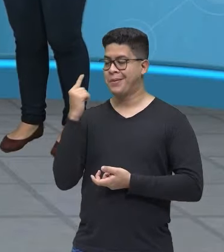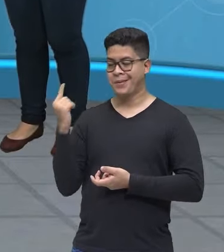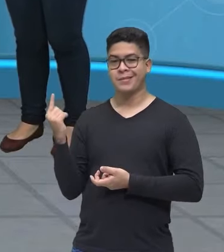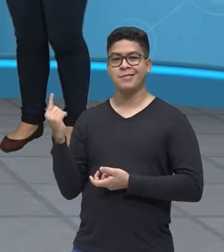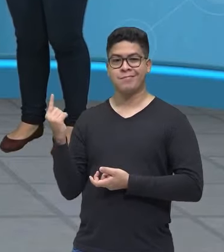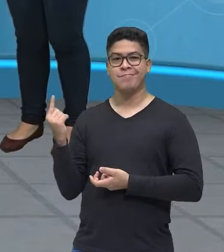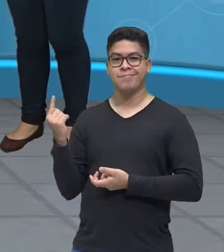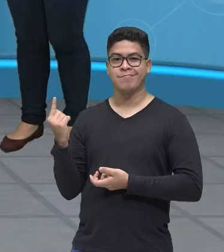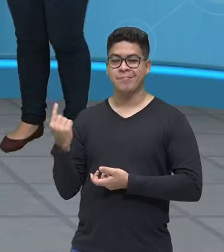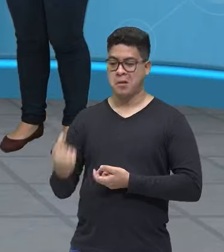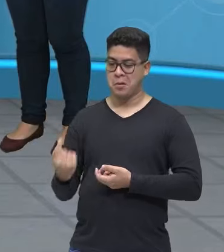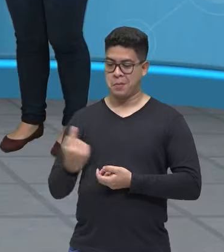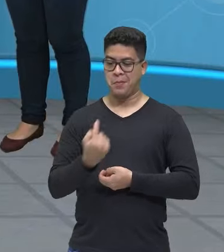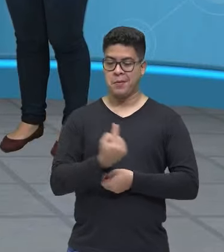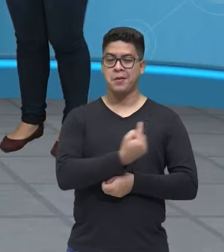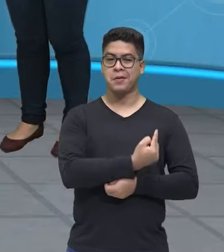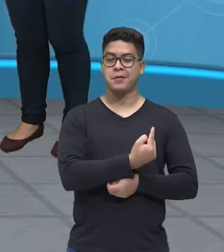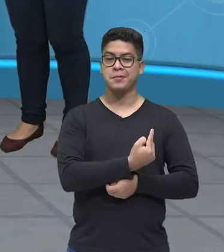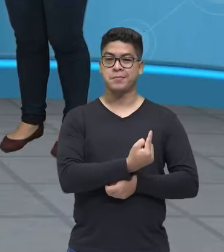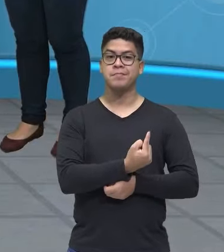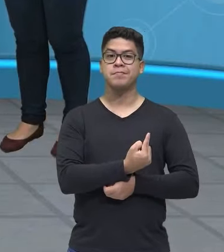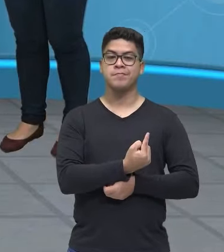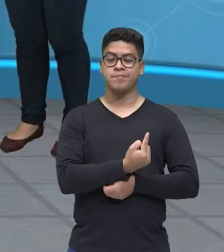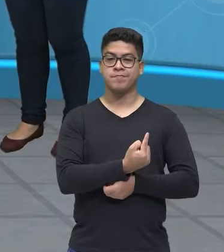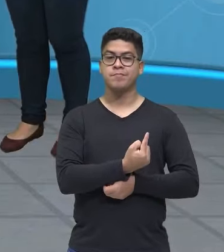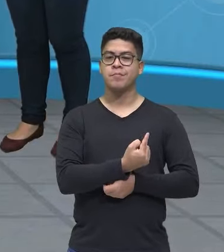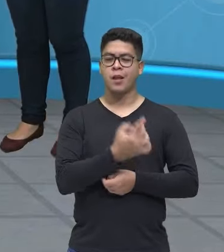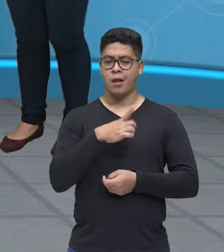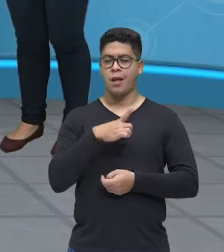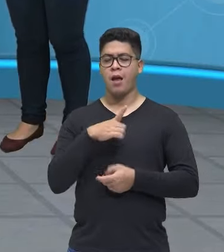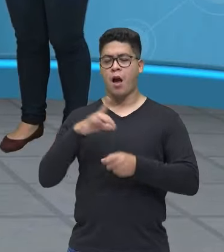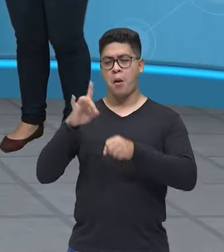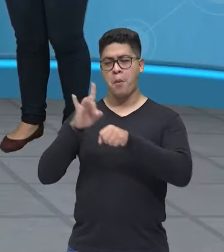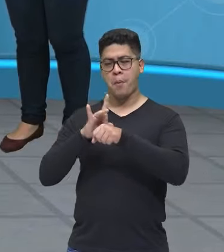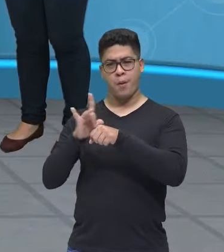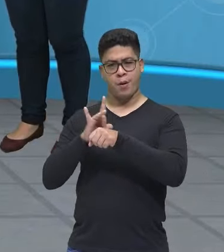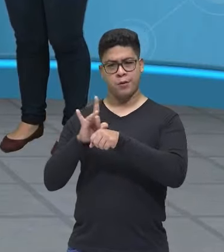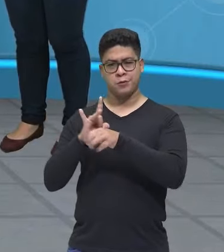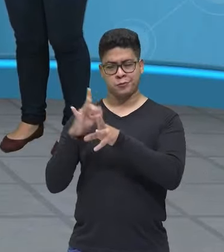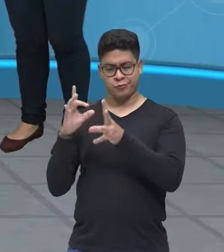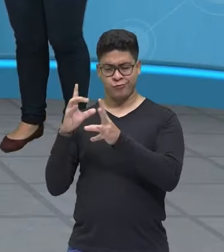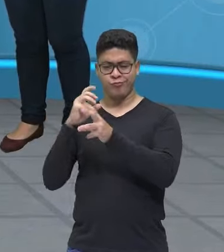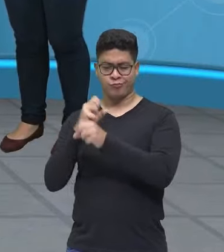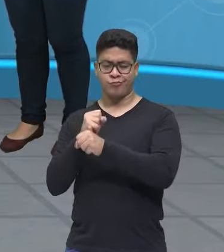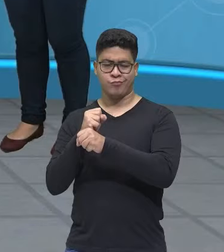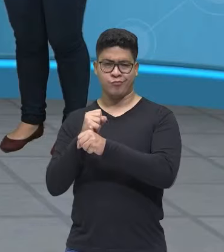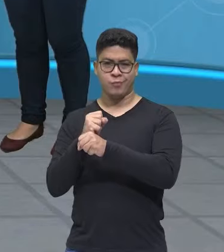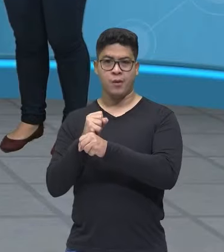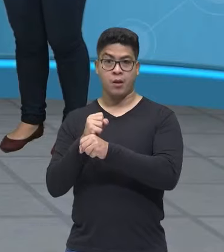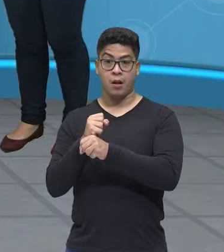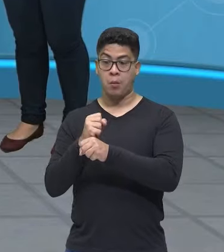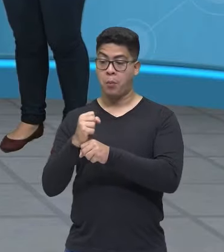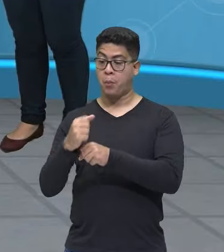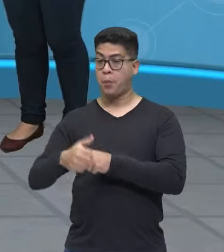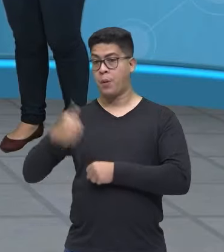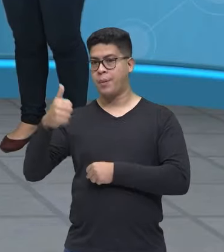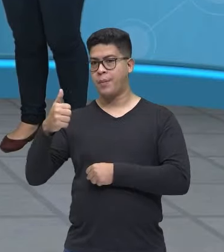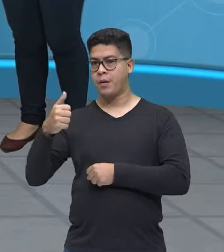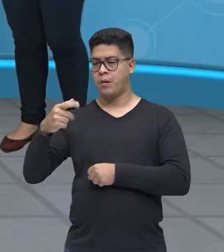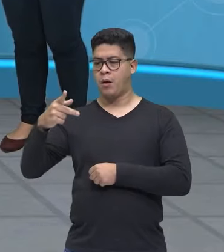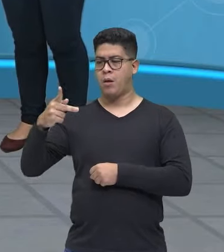xadrez aí. Aqui nós temos as peças escuras e a gente começa logo aqui pelo nosso peão. Vocês lembram